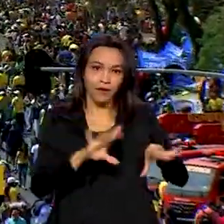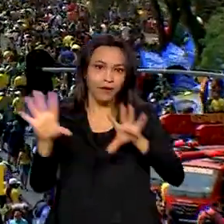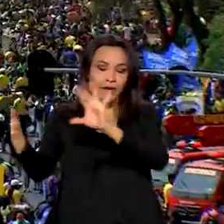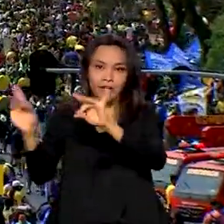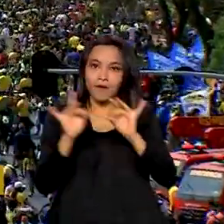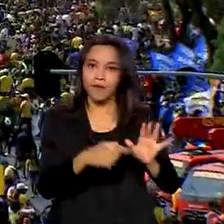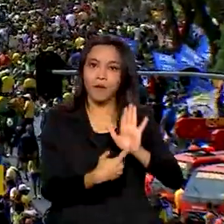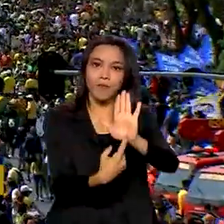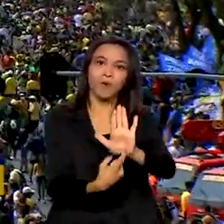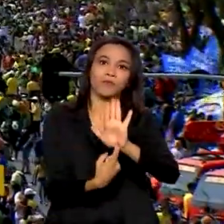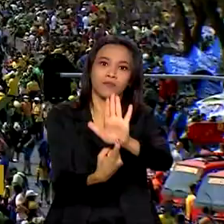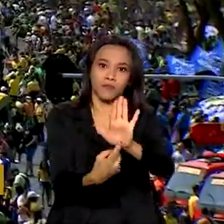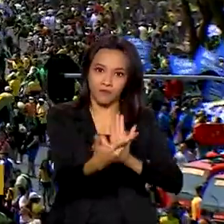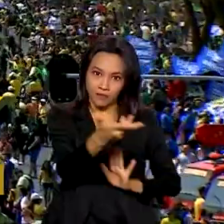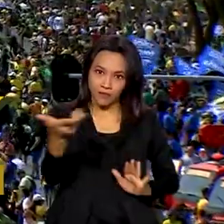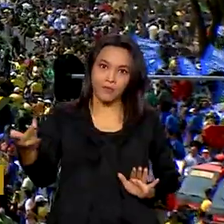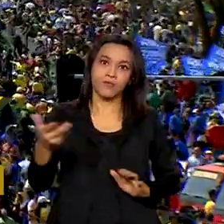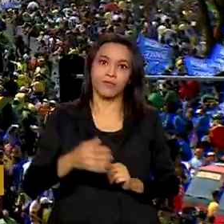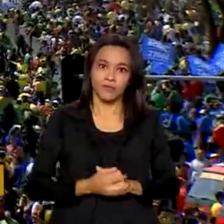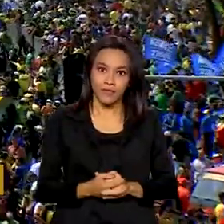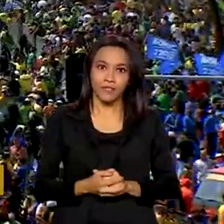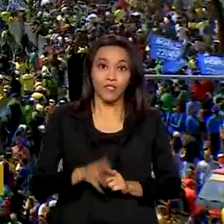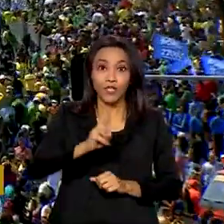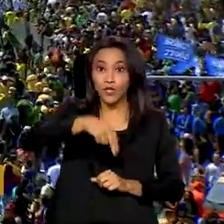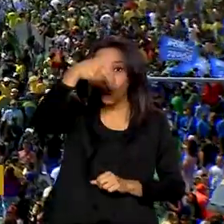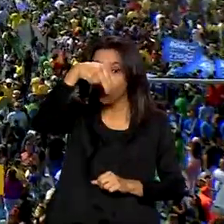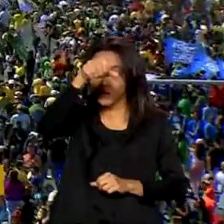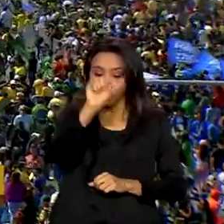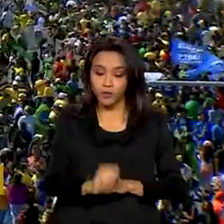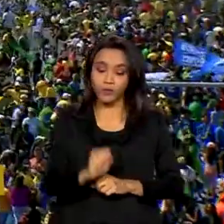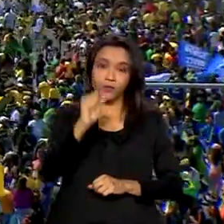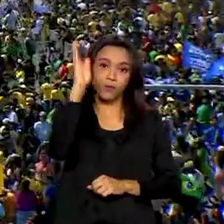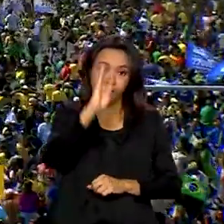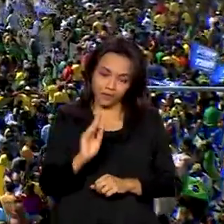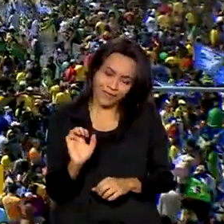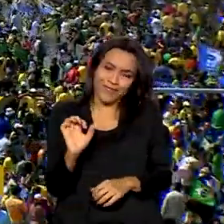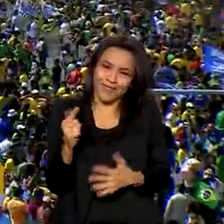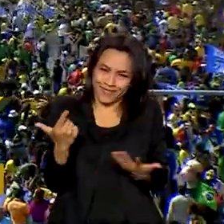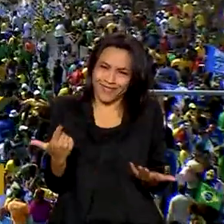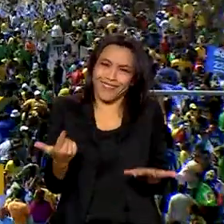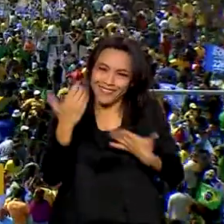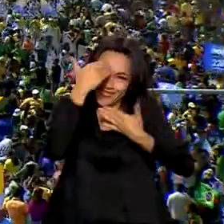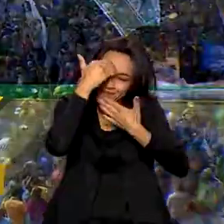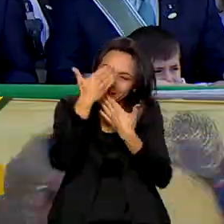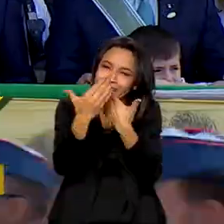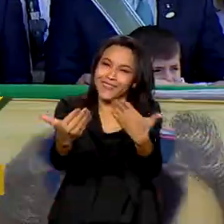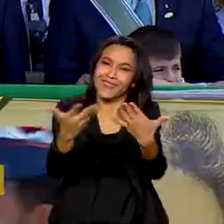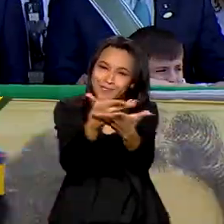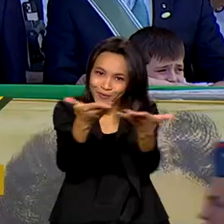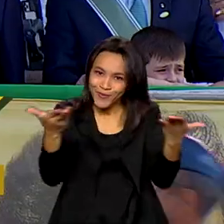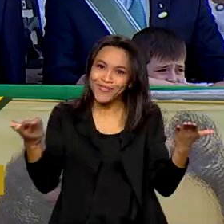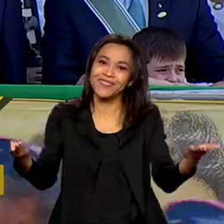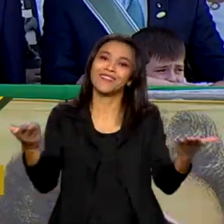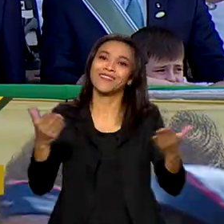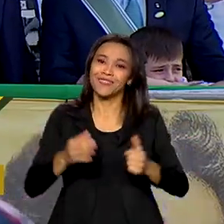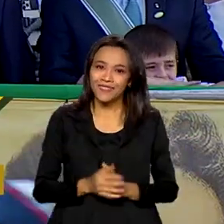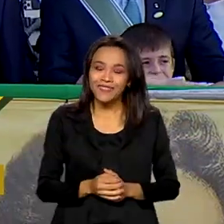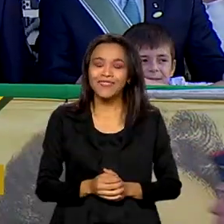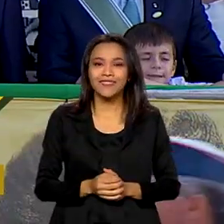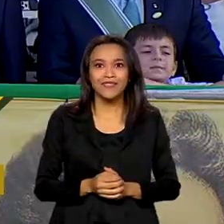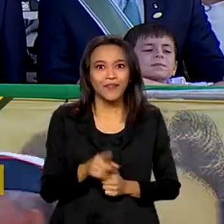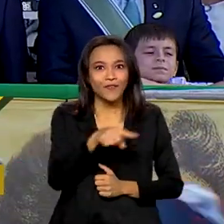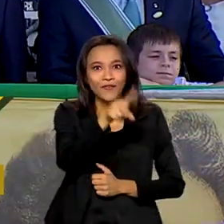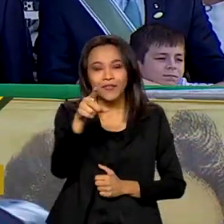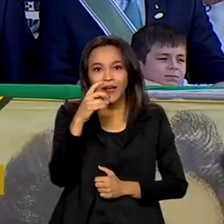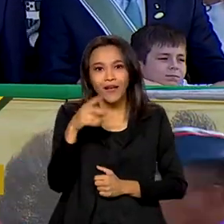tem recebido de norte a sul do Brasil. E é claro que a gente agradece a todos vocês pela